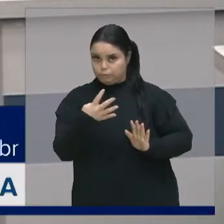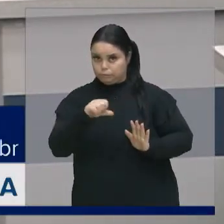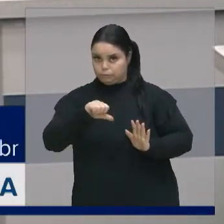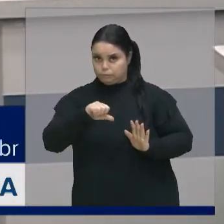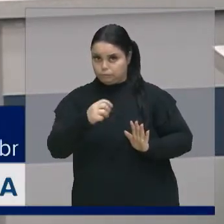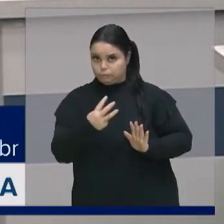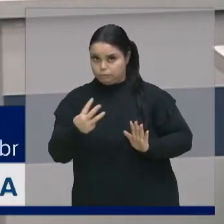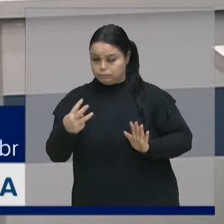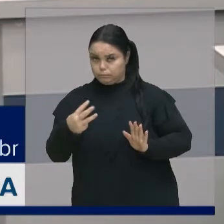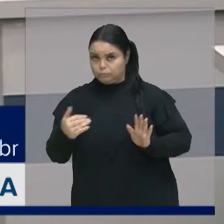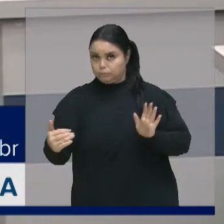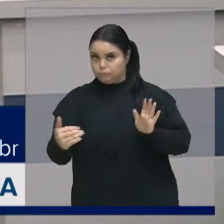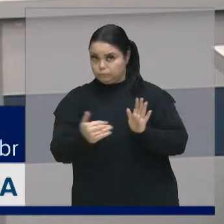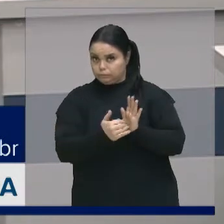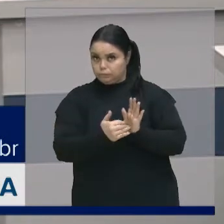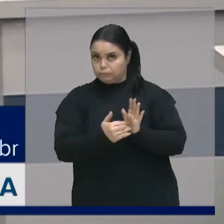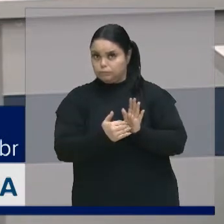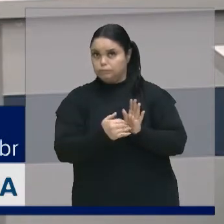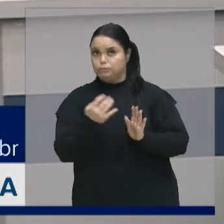4933 até